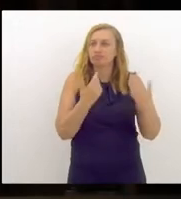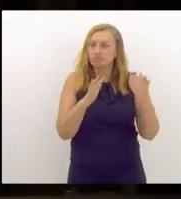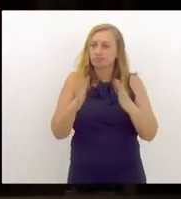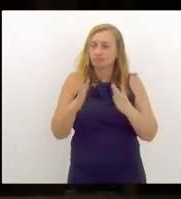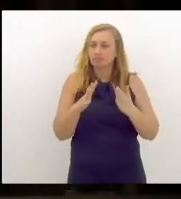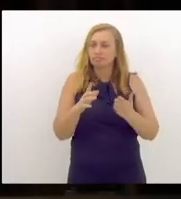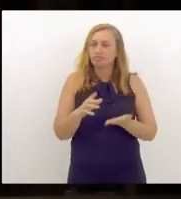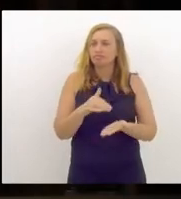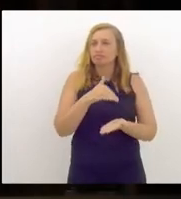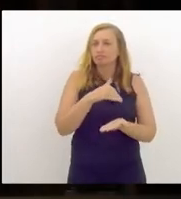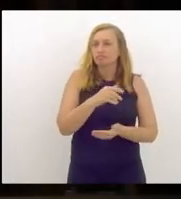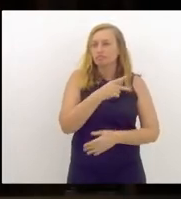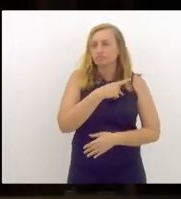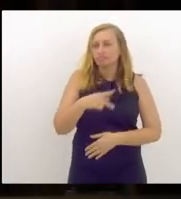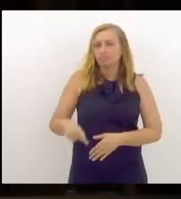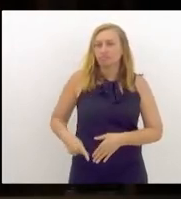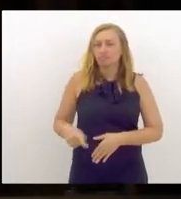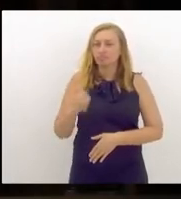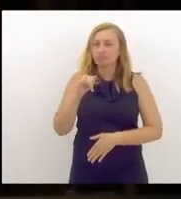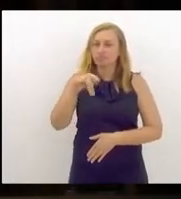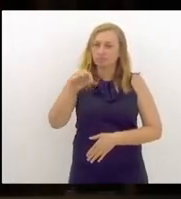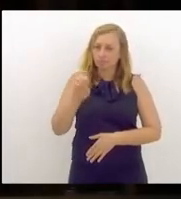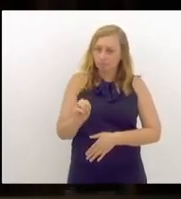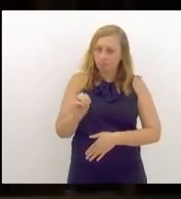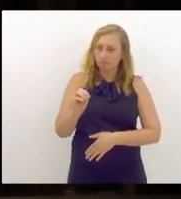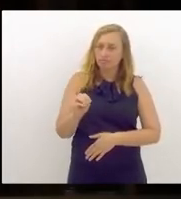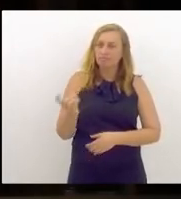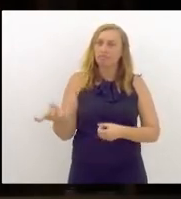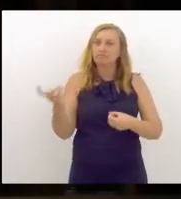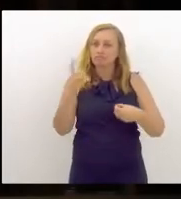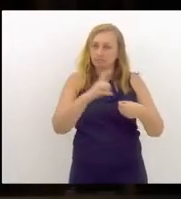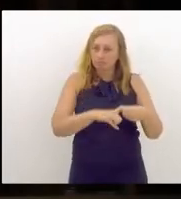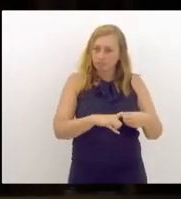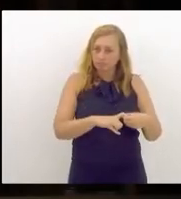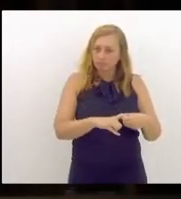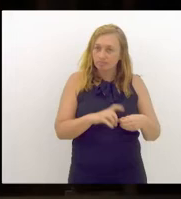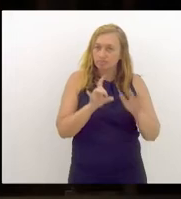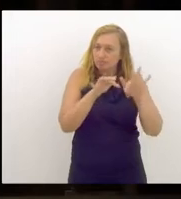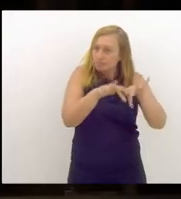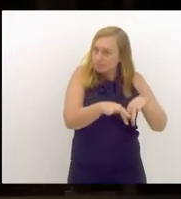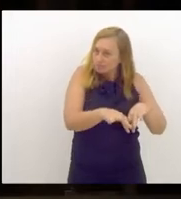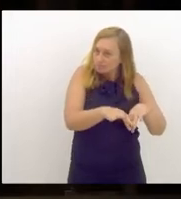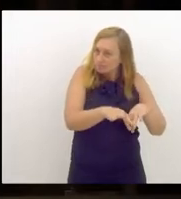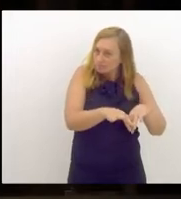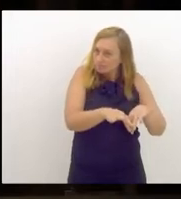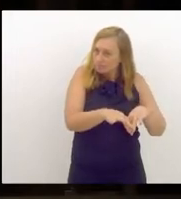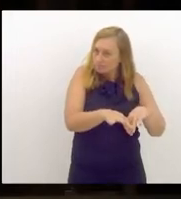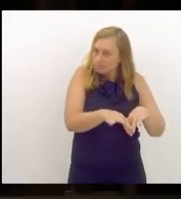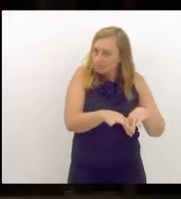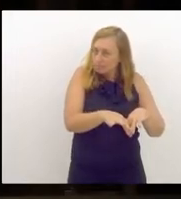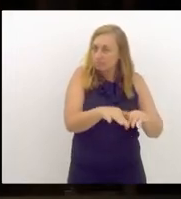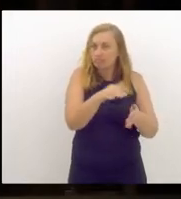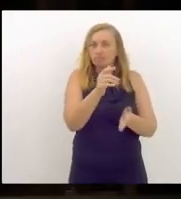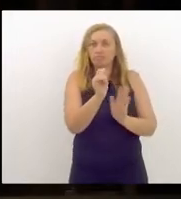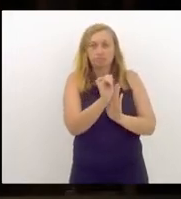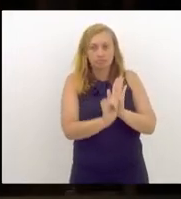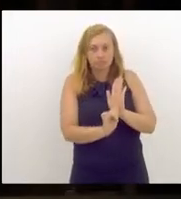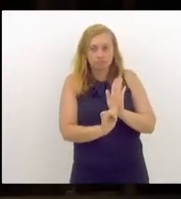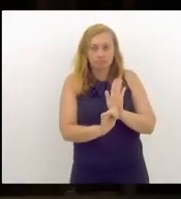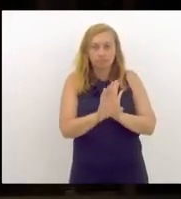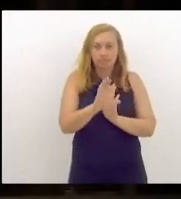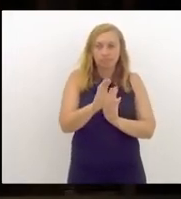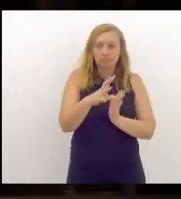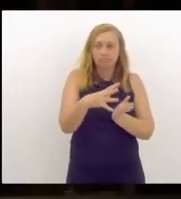do nosso Presidente Alessandro Molon que tá retornando ficou até o final lá da prefeitura do relatório da cop